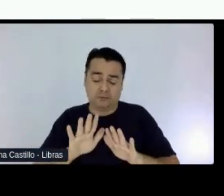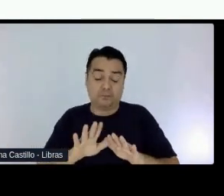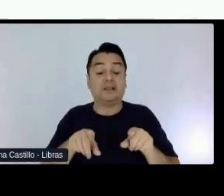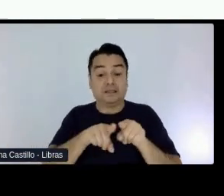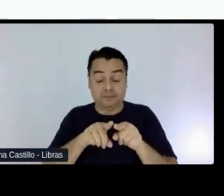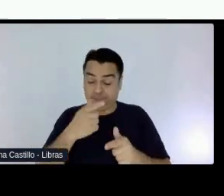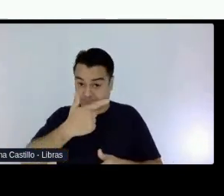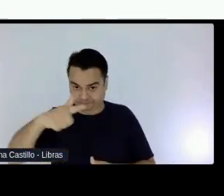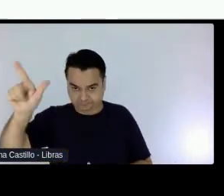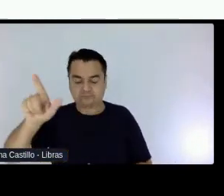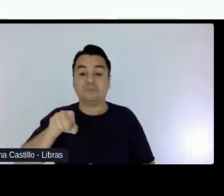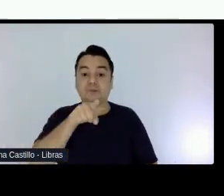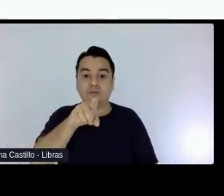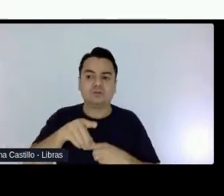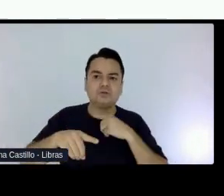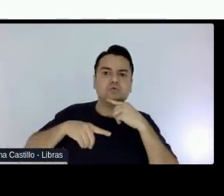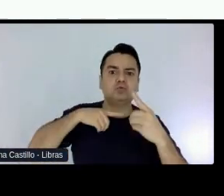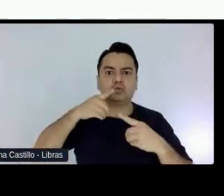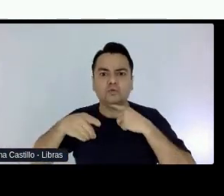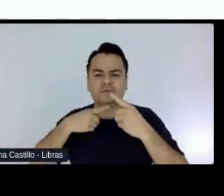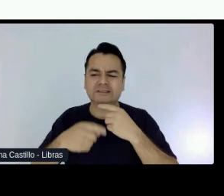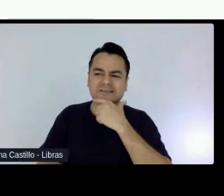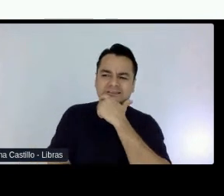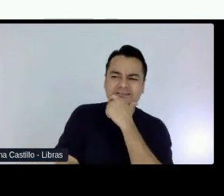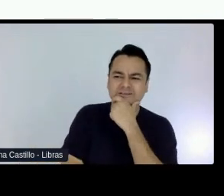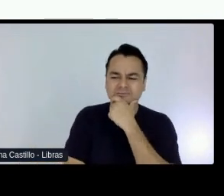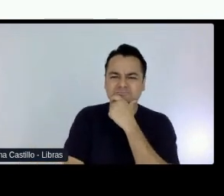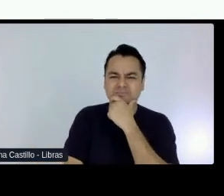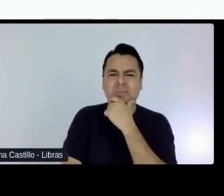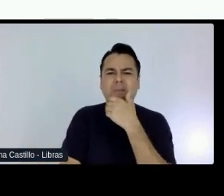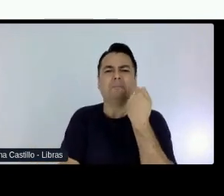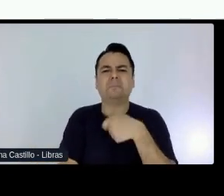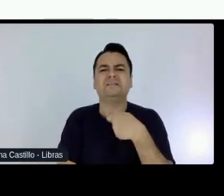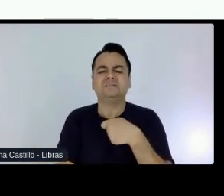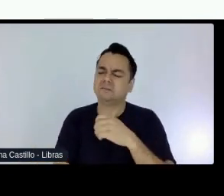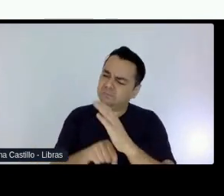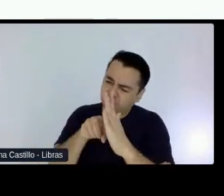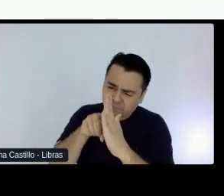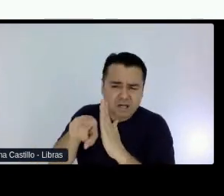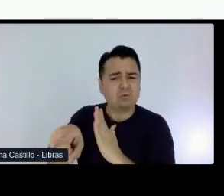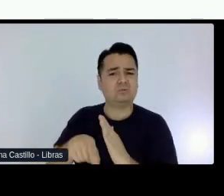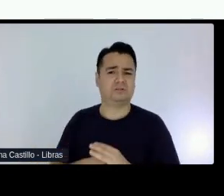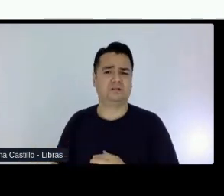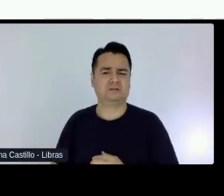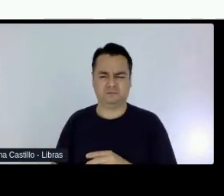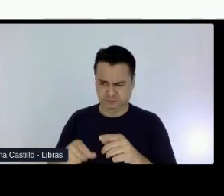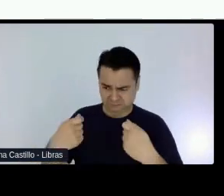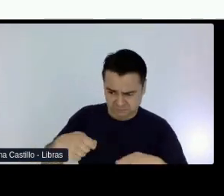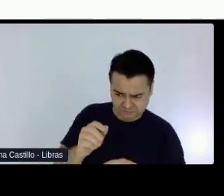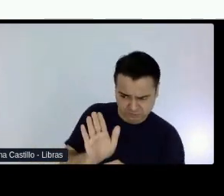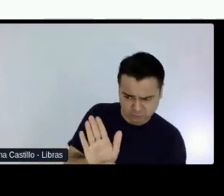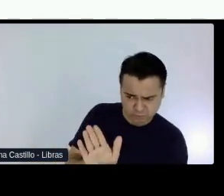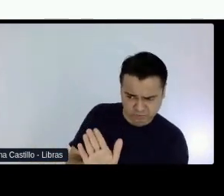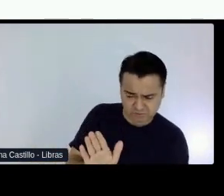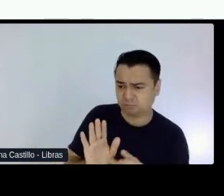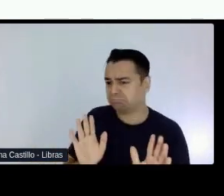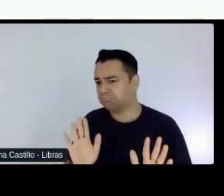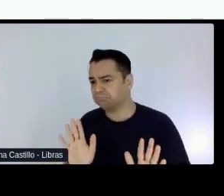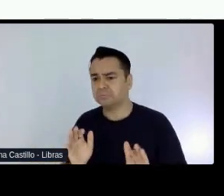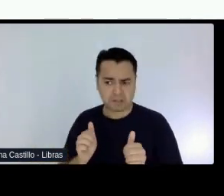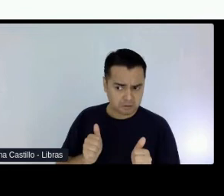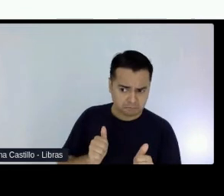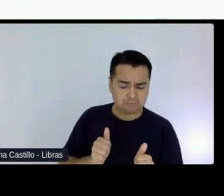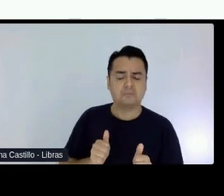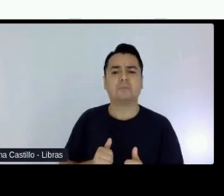pergunte. Não suponha que alguém precise de ajuda ou não suponha que a pessoa